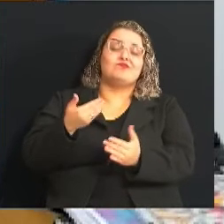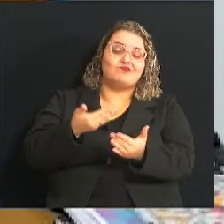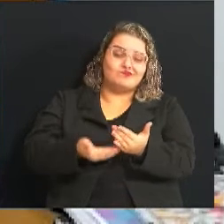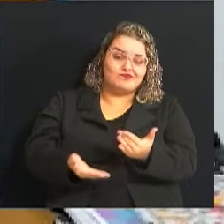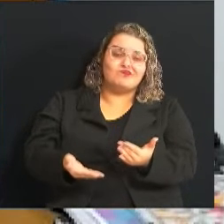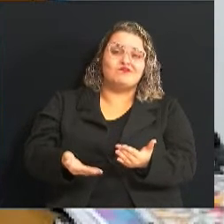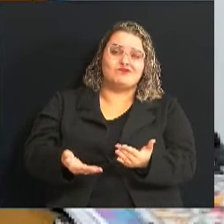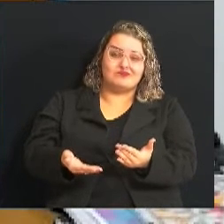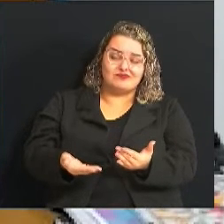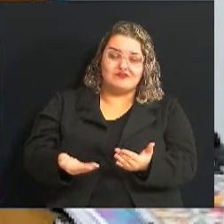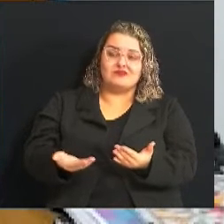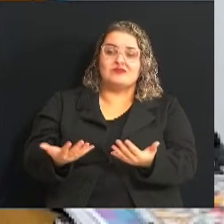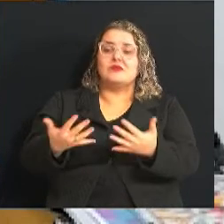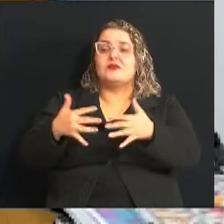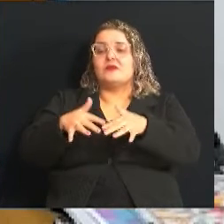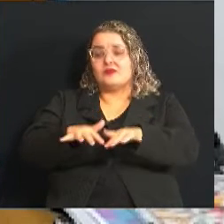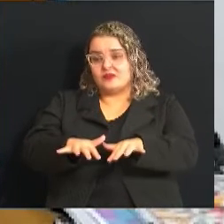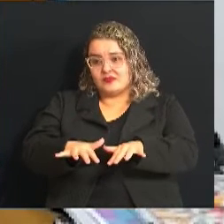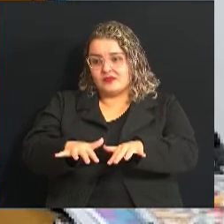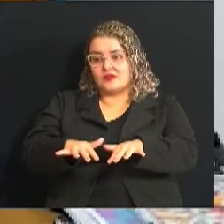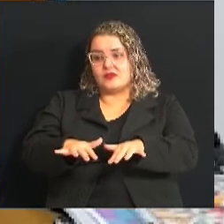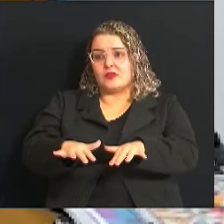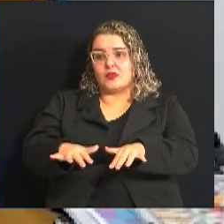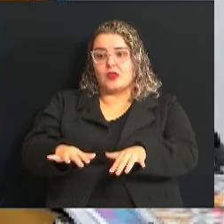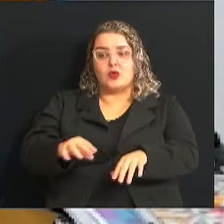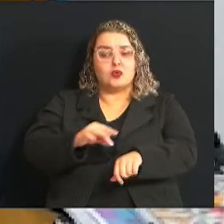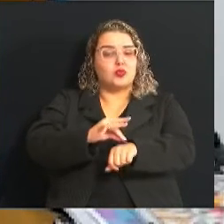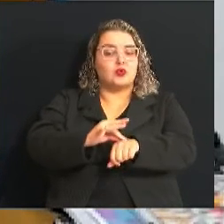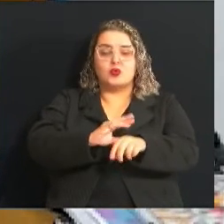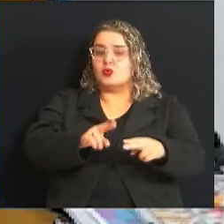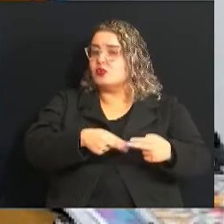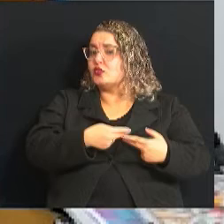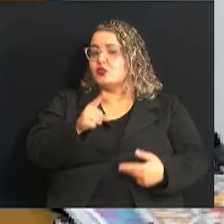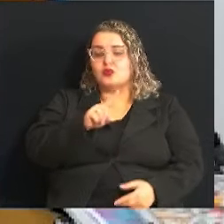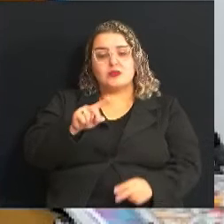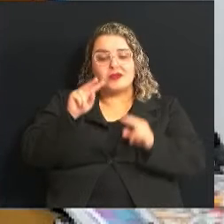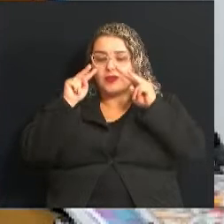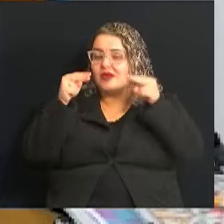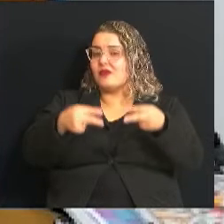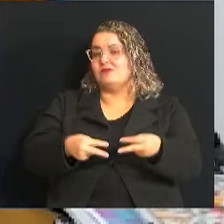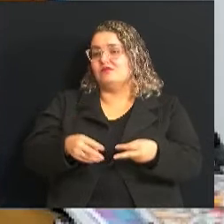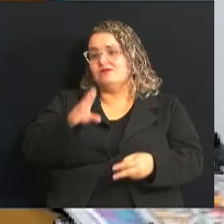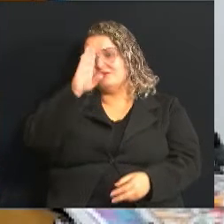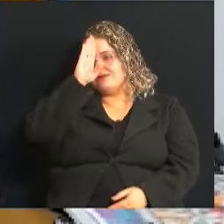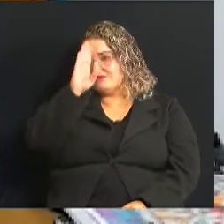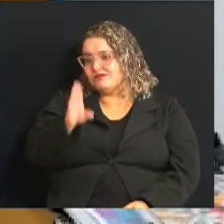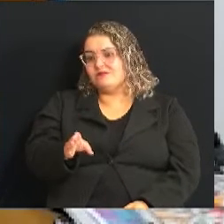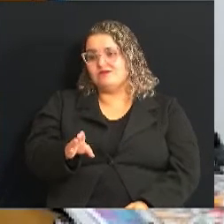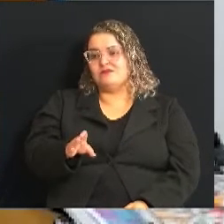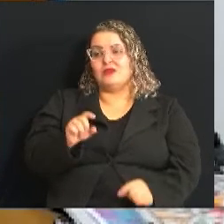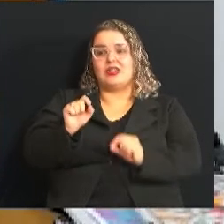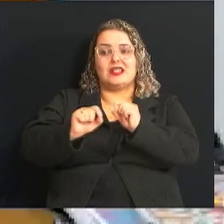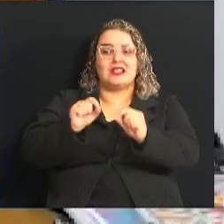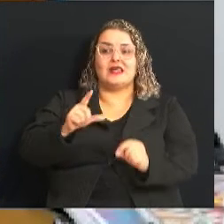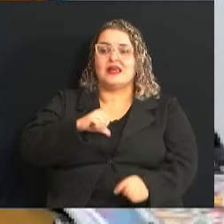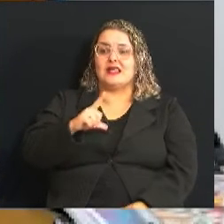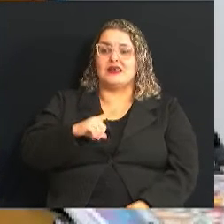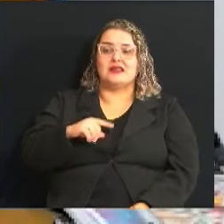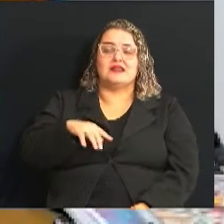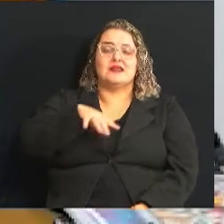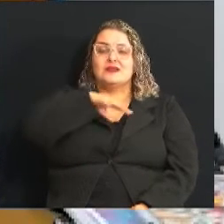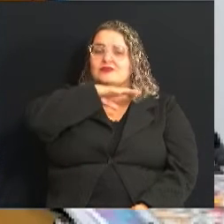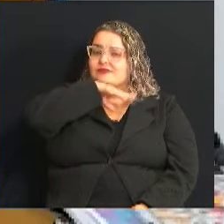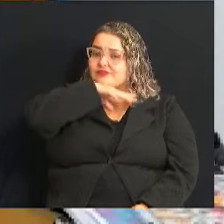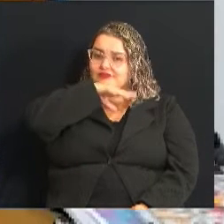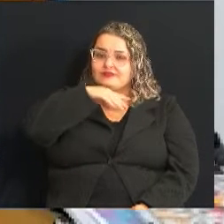nós incluímos no luto não reconhecido. E, principalmente, é um sofrimento, quem tem animalzinho, bichinho, sabe